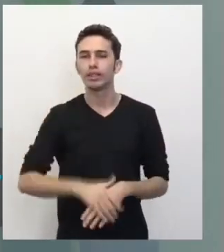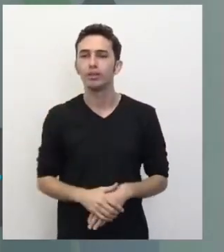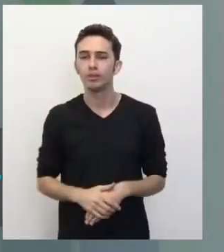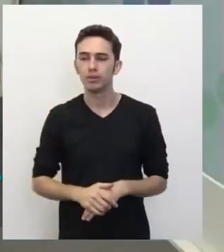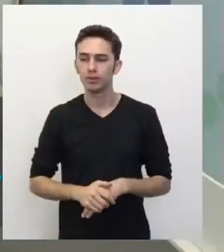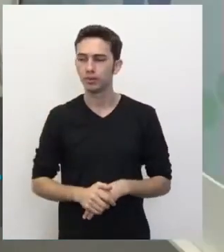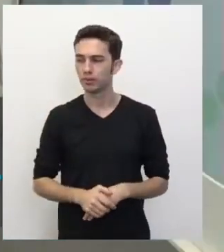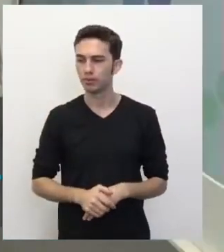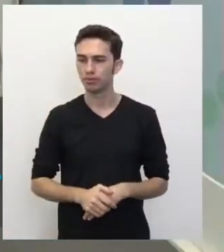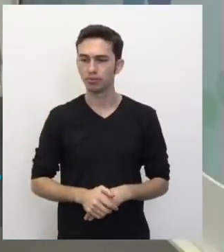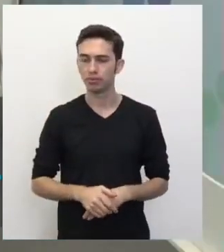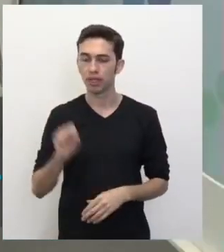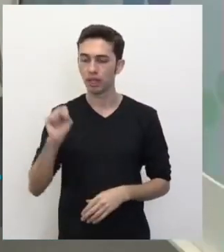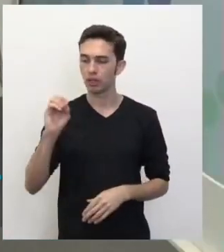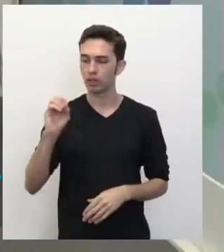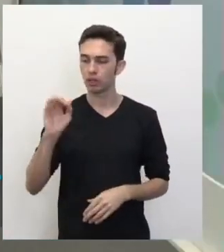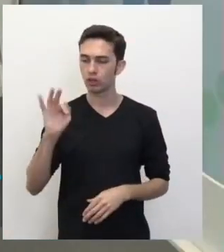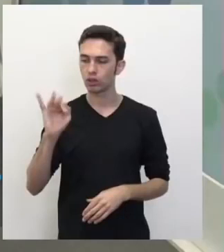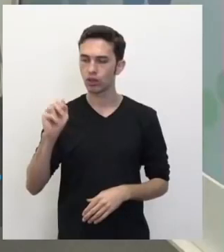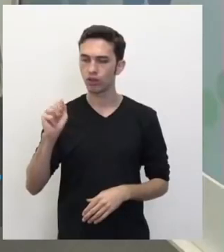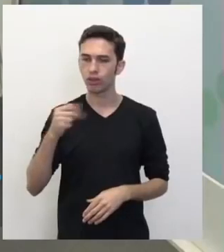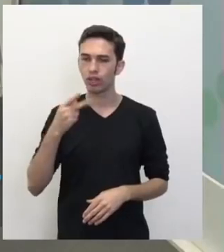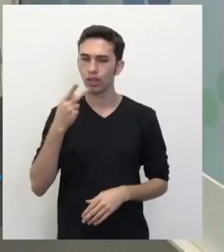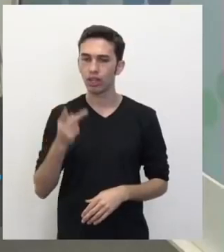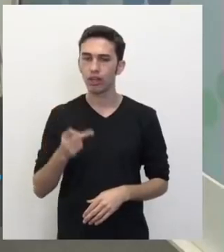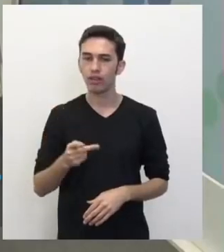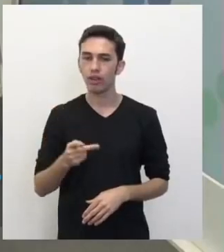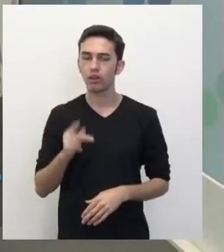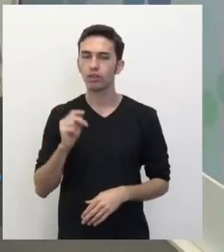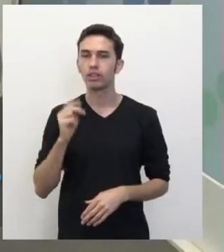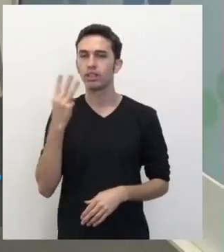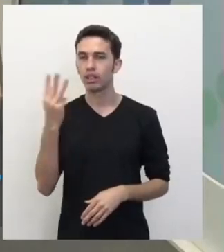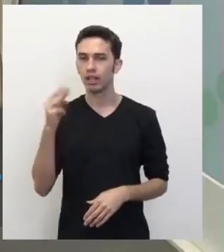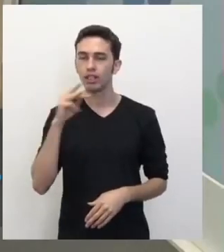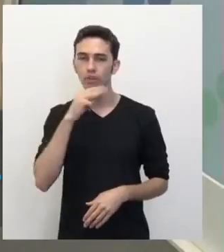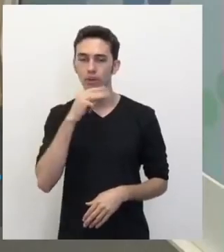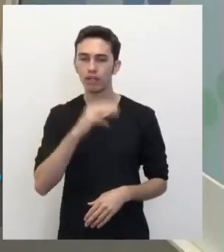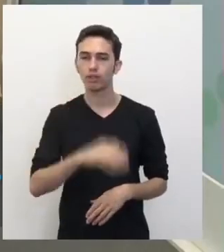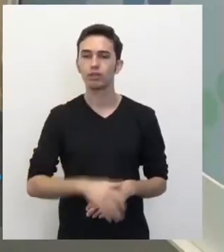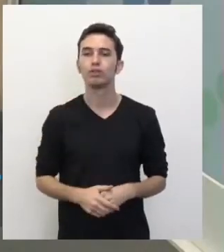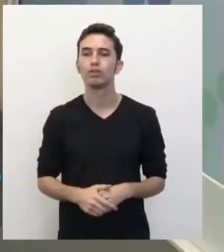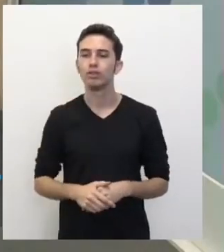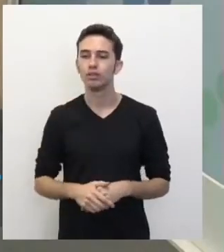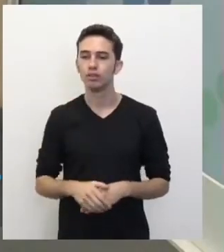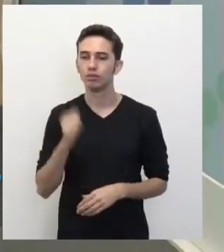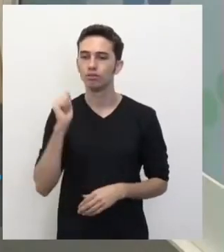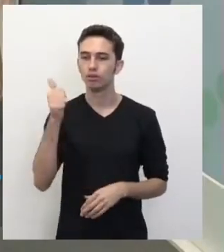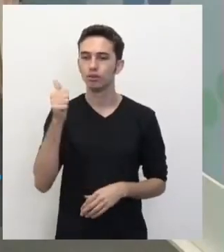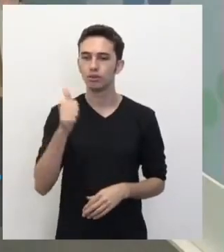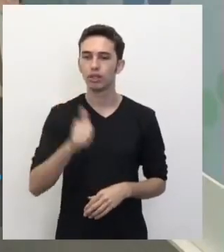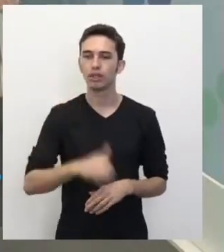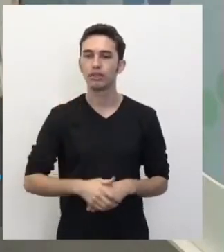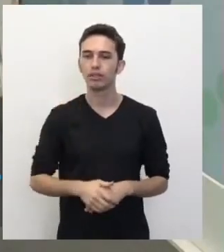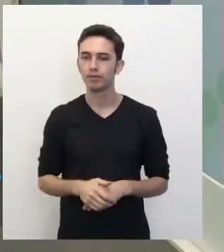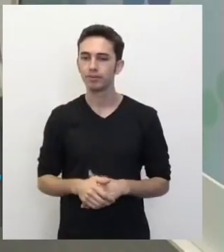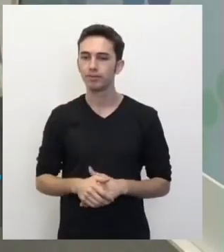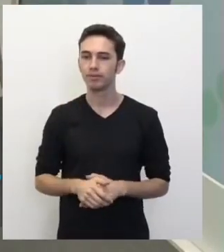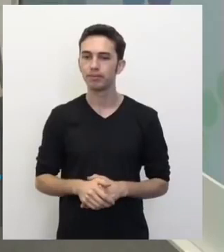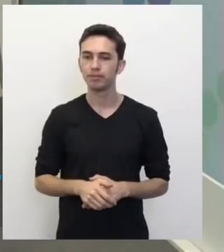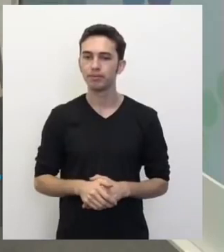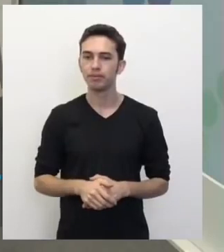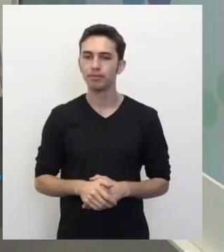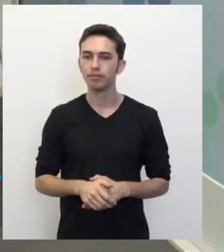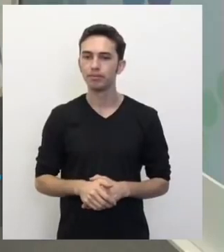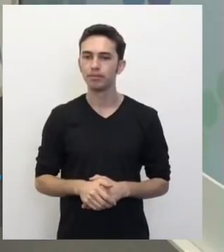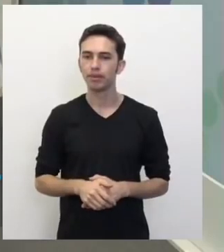Quando? Quando a Sofia, de novo, da Ana Paula, colocou 3 de março. 3 de março, muito bem. Depois eu mostro aqui as respostas, tá,